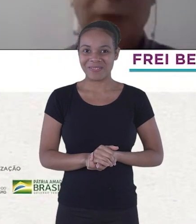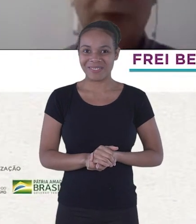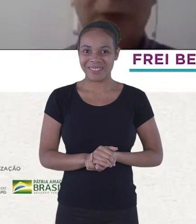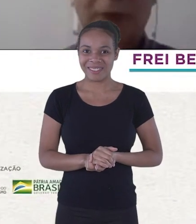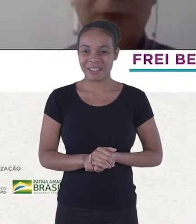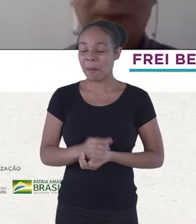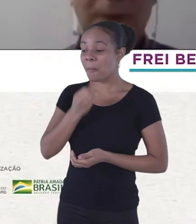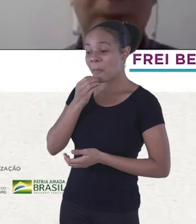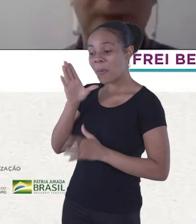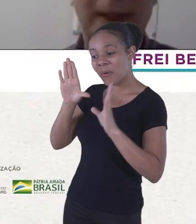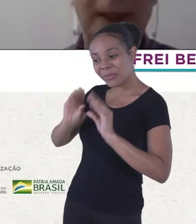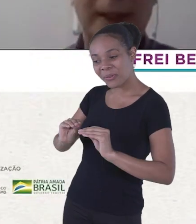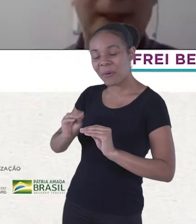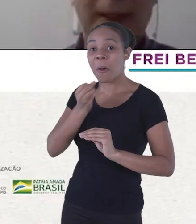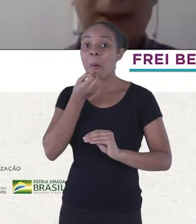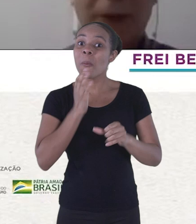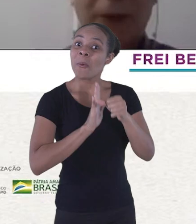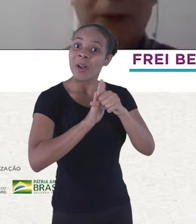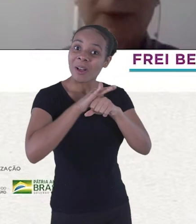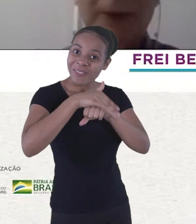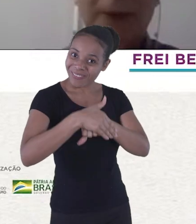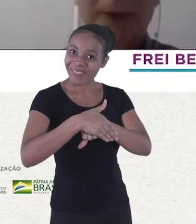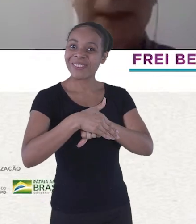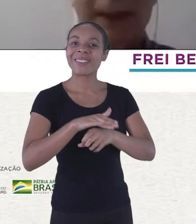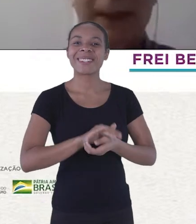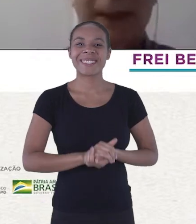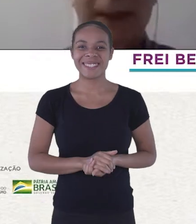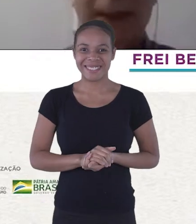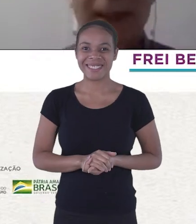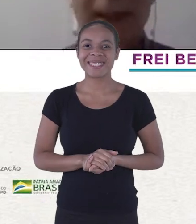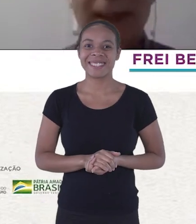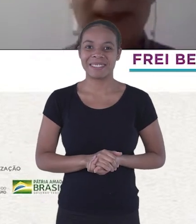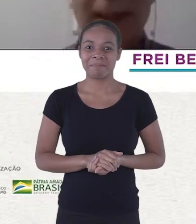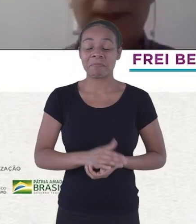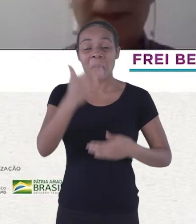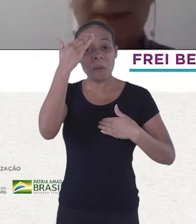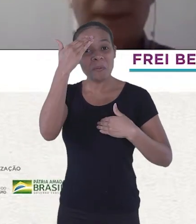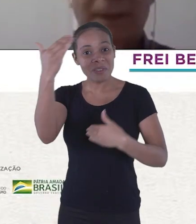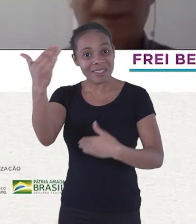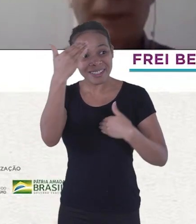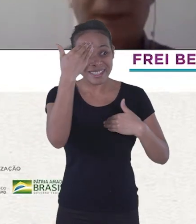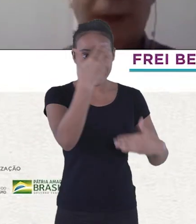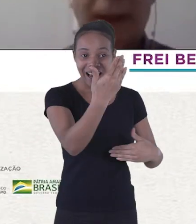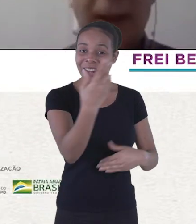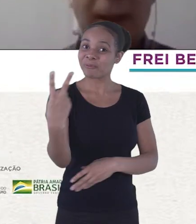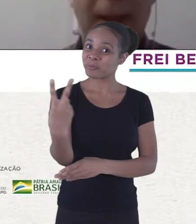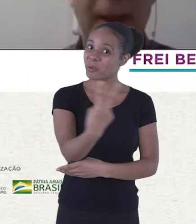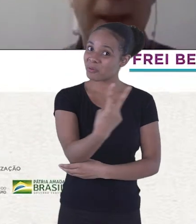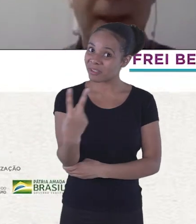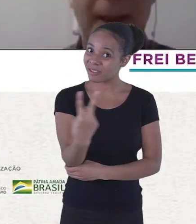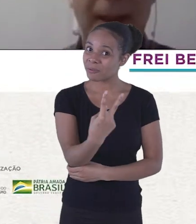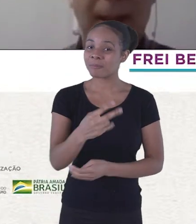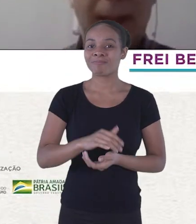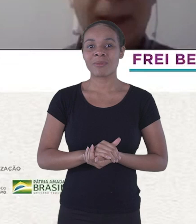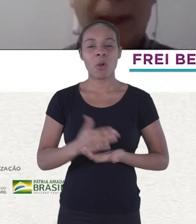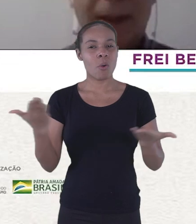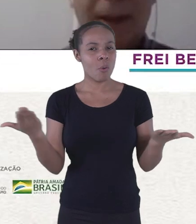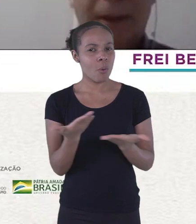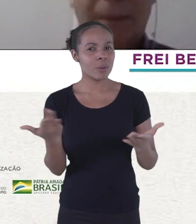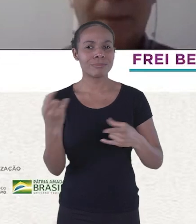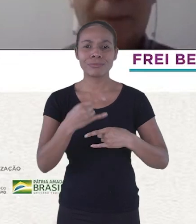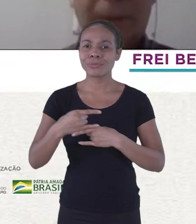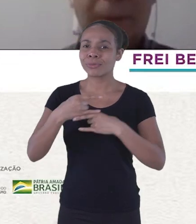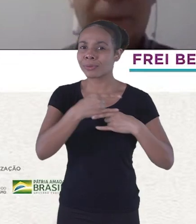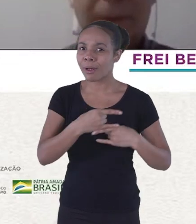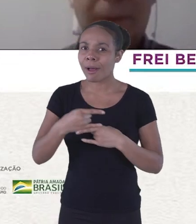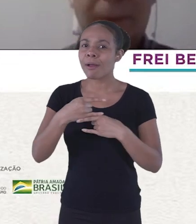Beto. Afonso. Bem, gente, muito Boa obrigado. noite, Luiz. Vou novamente dizer, hoje o motivo dessa live é o